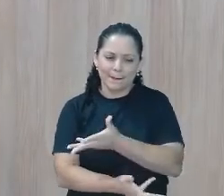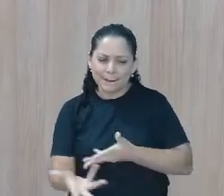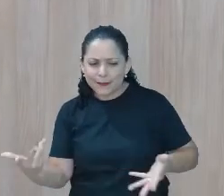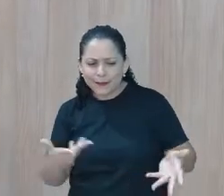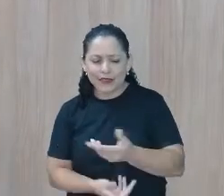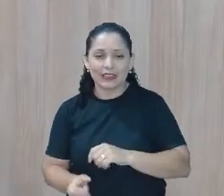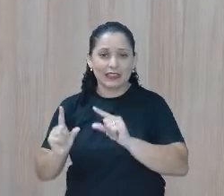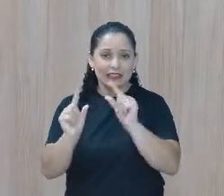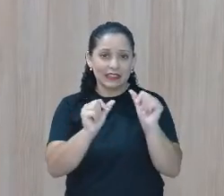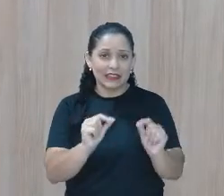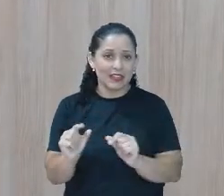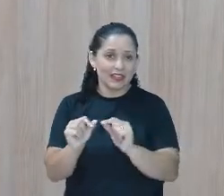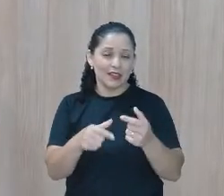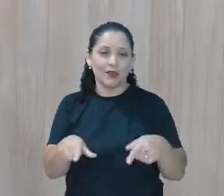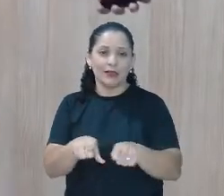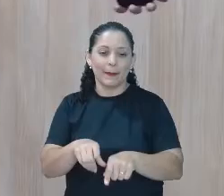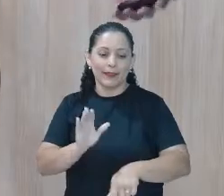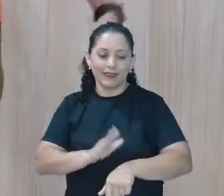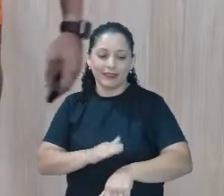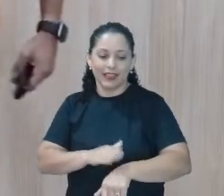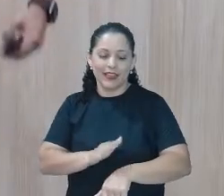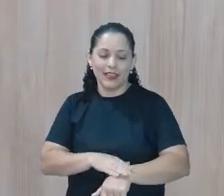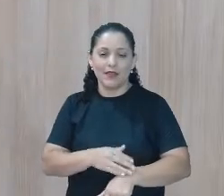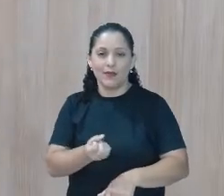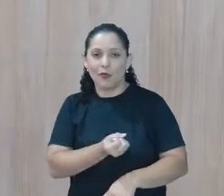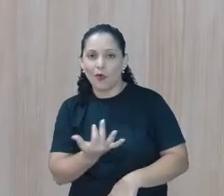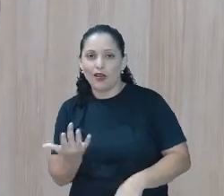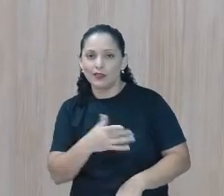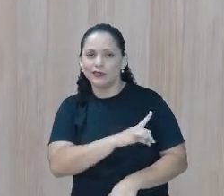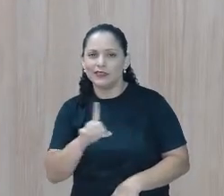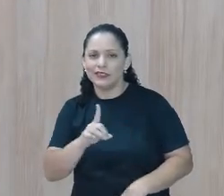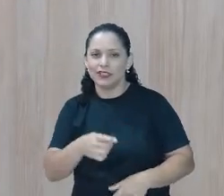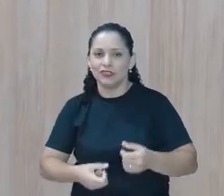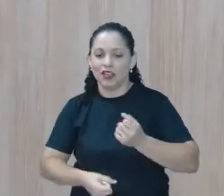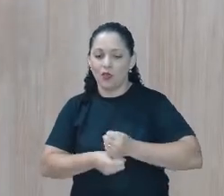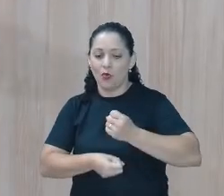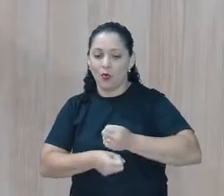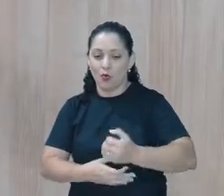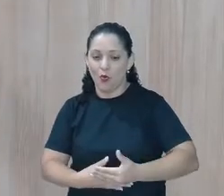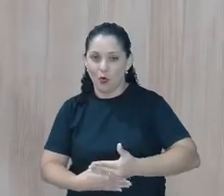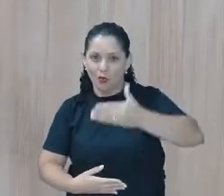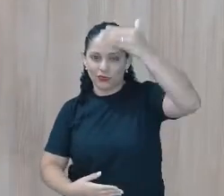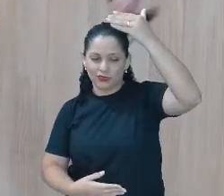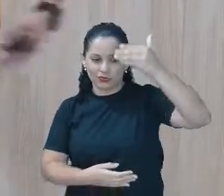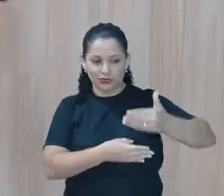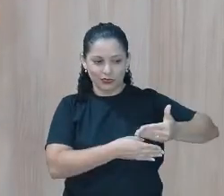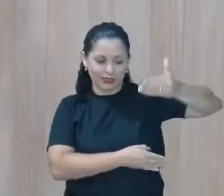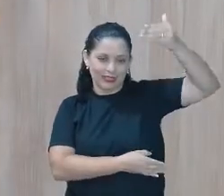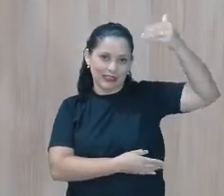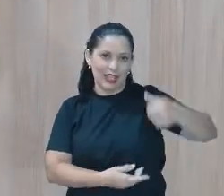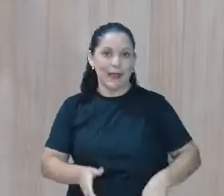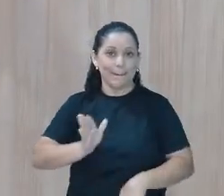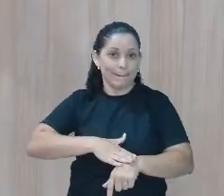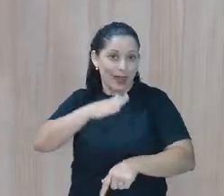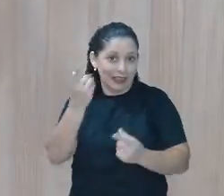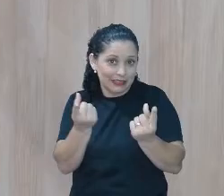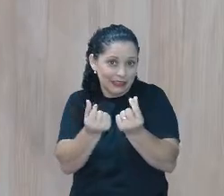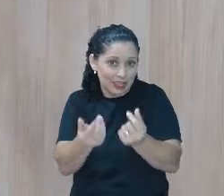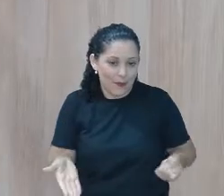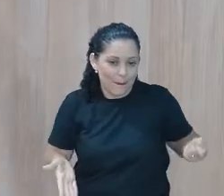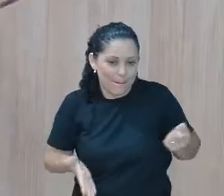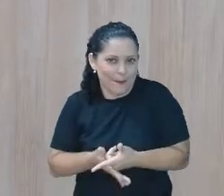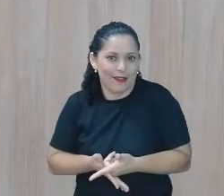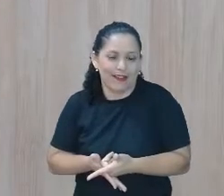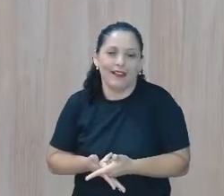e tempo de construção, né, de uma obra. Quanto maior for o seu poder aquisitivo, né, quanto mais dinheiro você